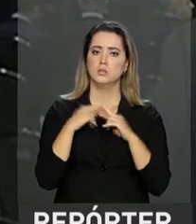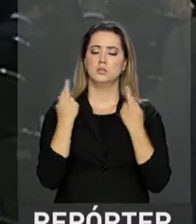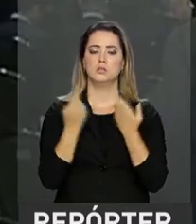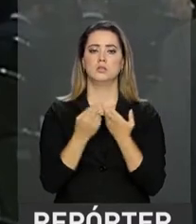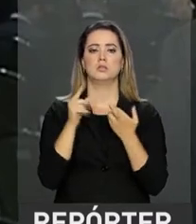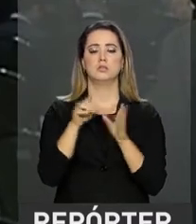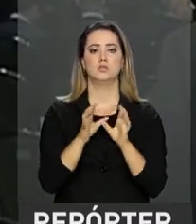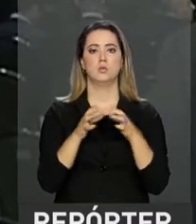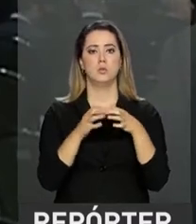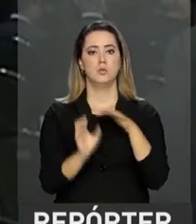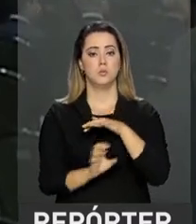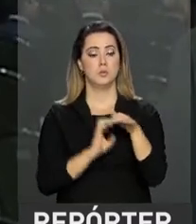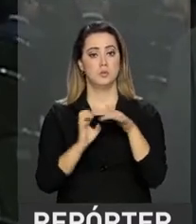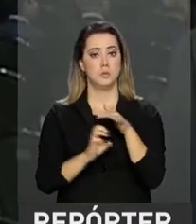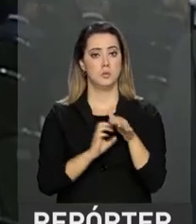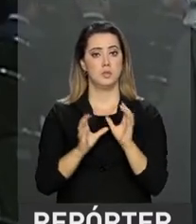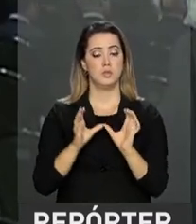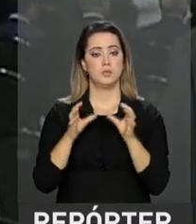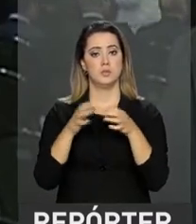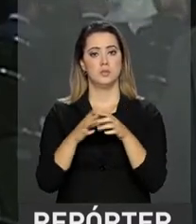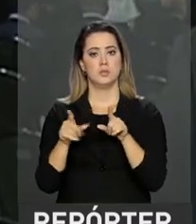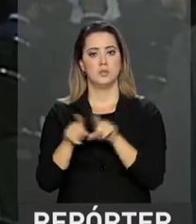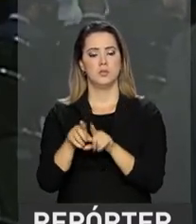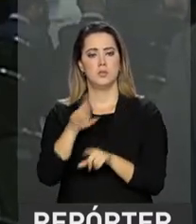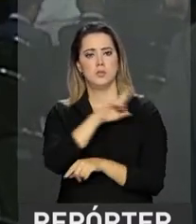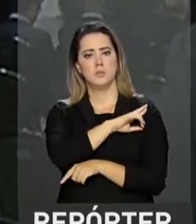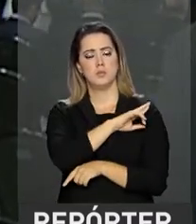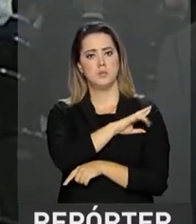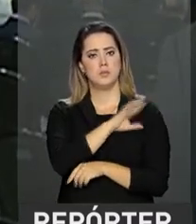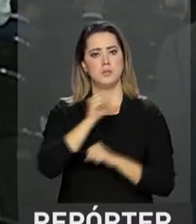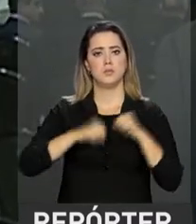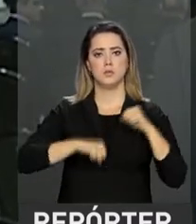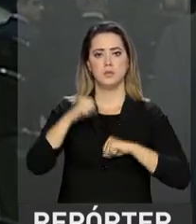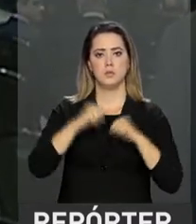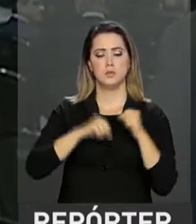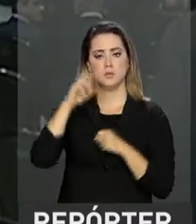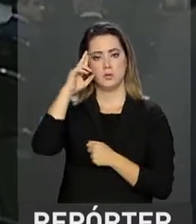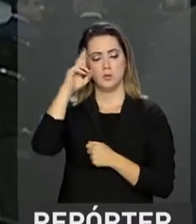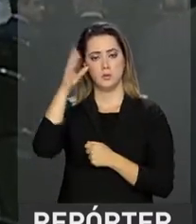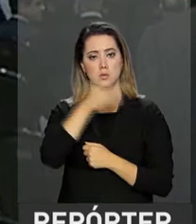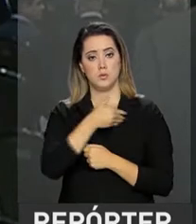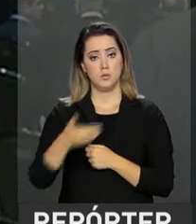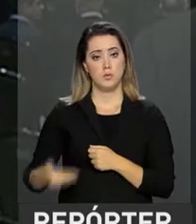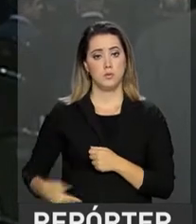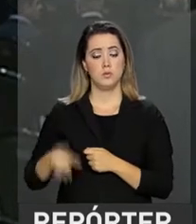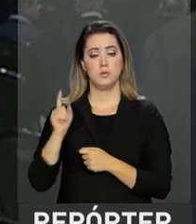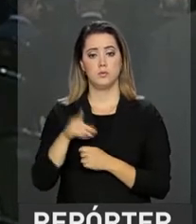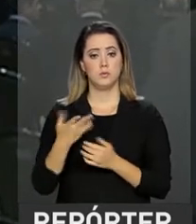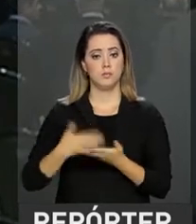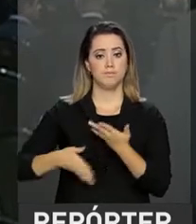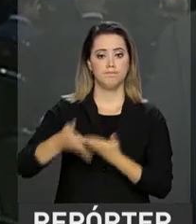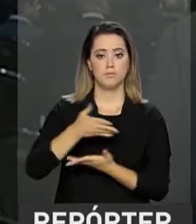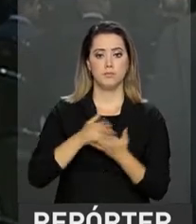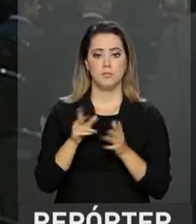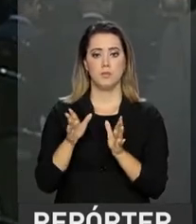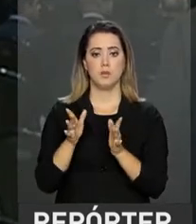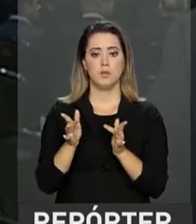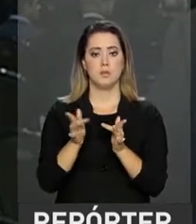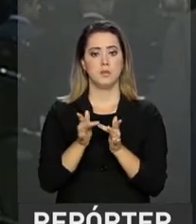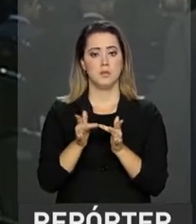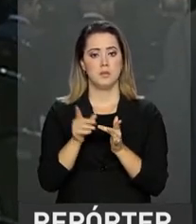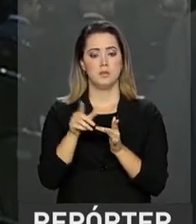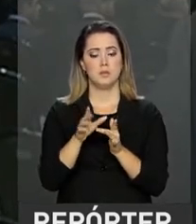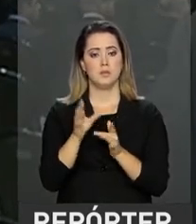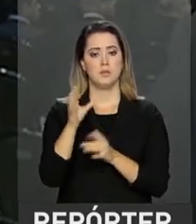aí empresários do setor, representantes da indústria e autoridades do governo, elas vão envolver aí questões ligadas ao setor